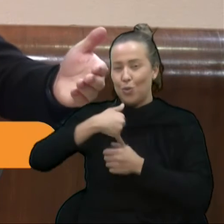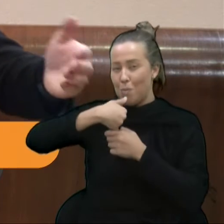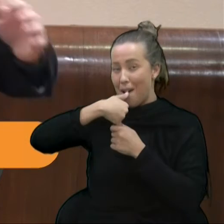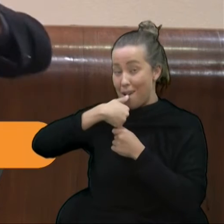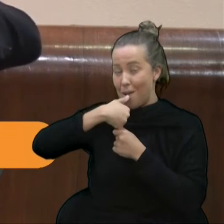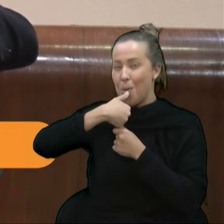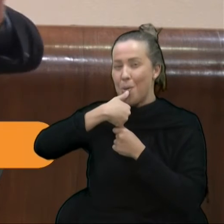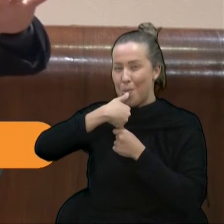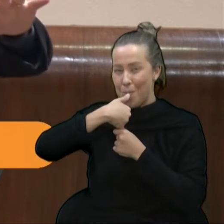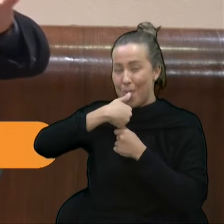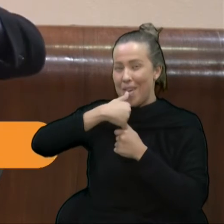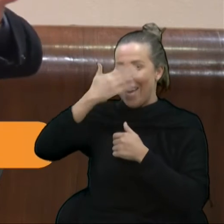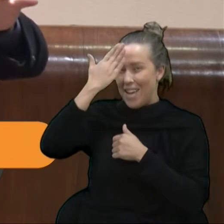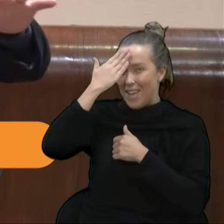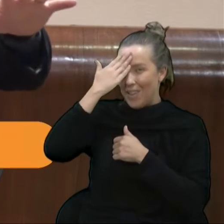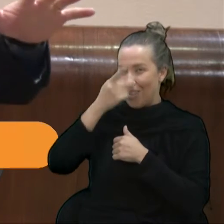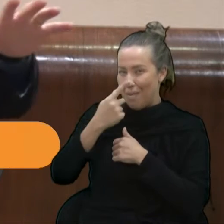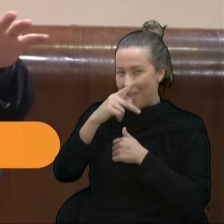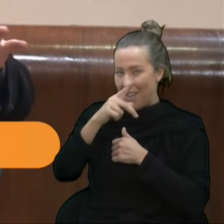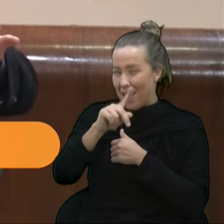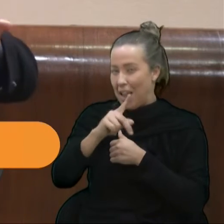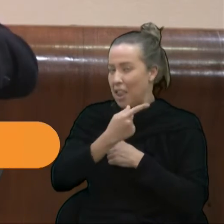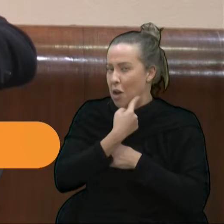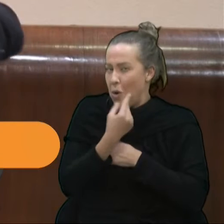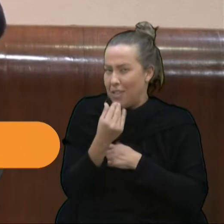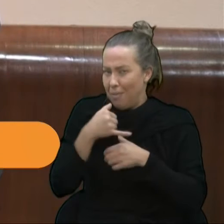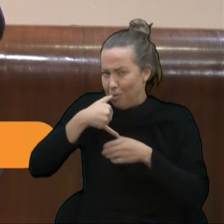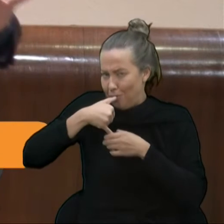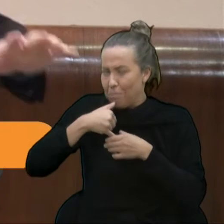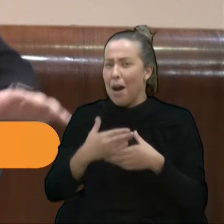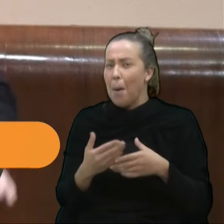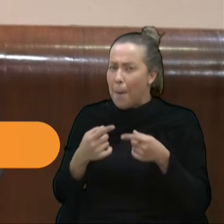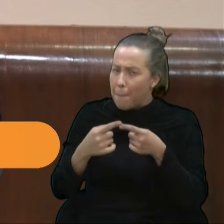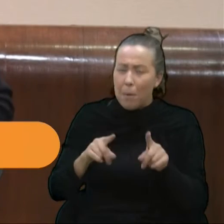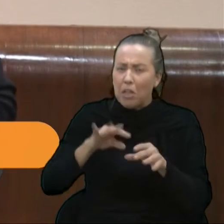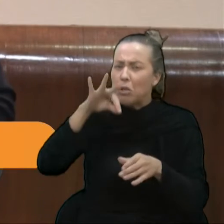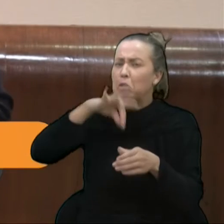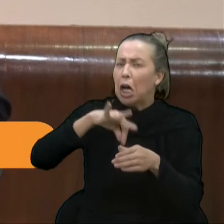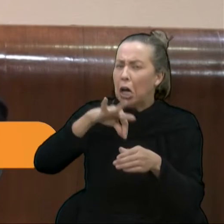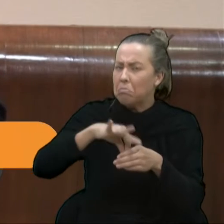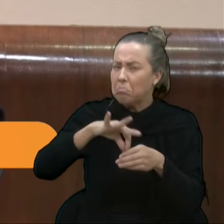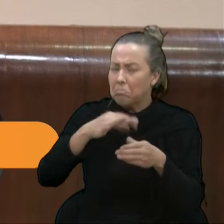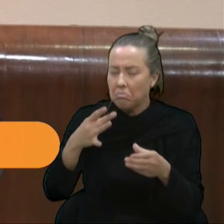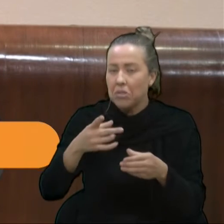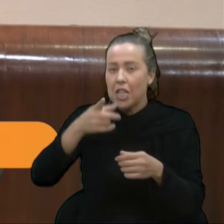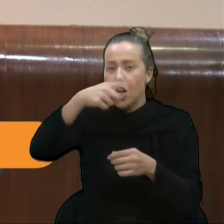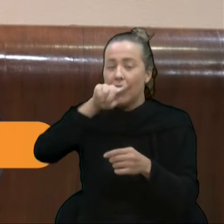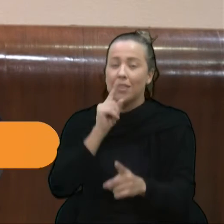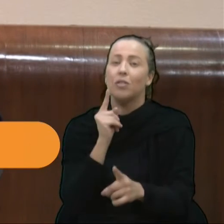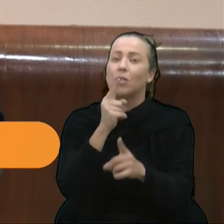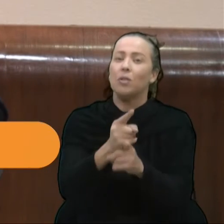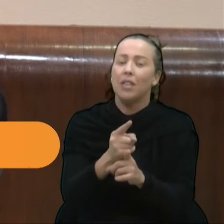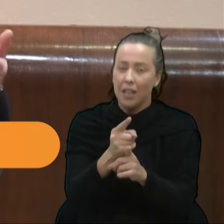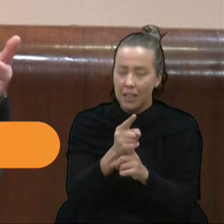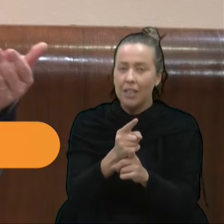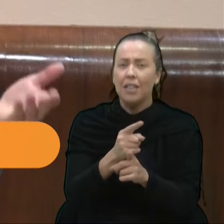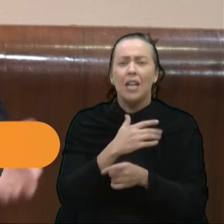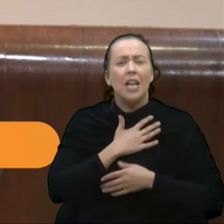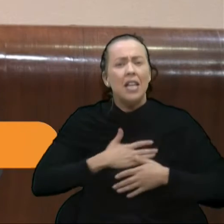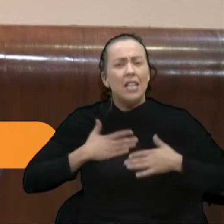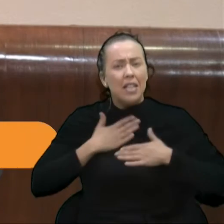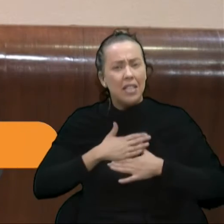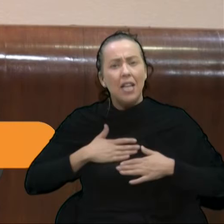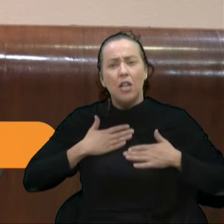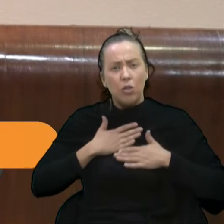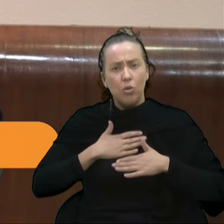chimarrão, e eu sei que você não é tanto fã do chimarrão, mas que seja um chá, nós podemos nos encontrar e desejar, em nome de